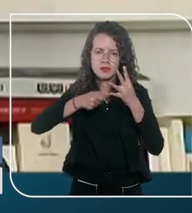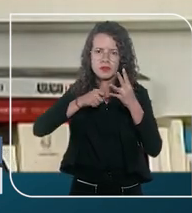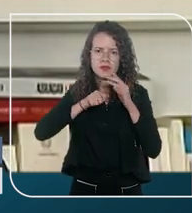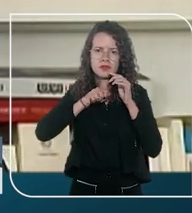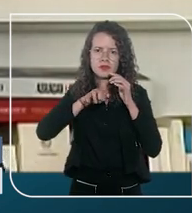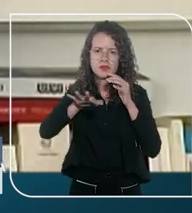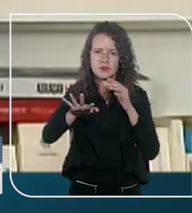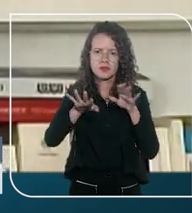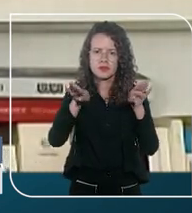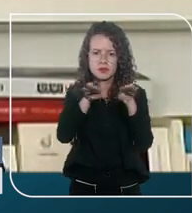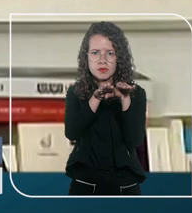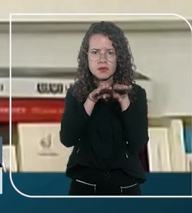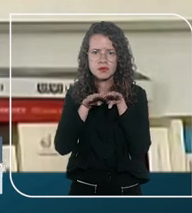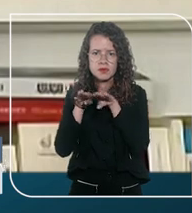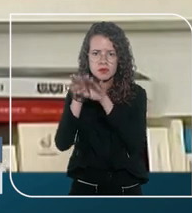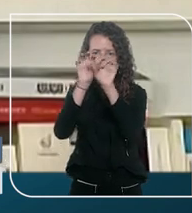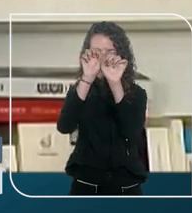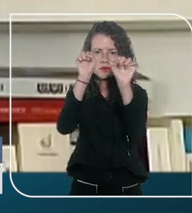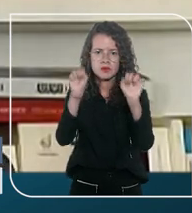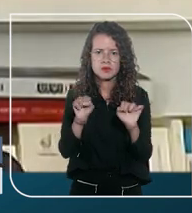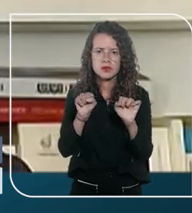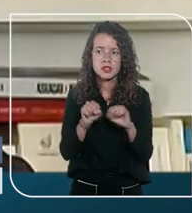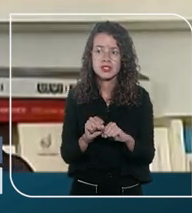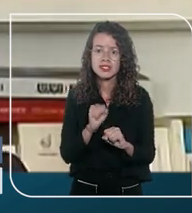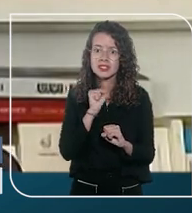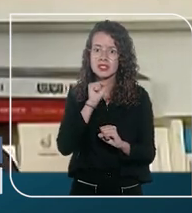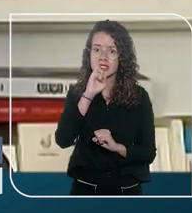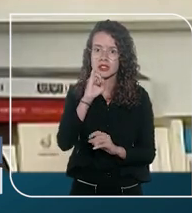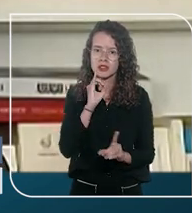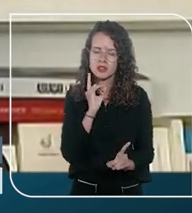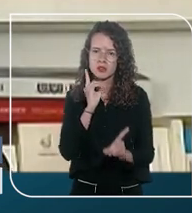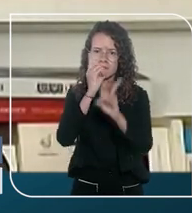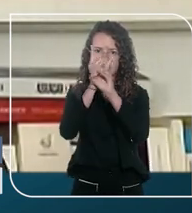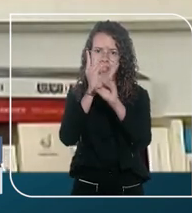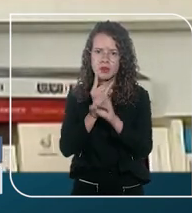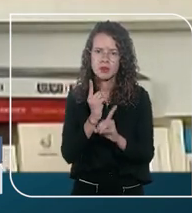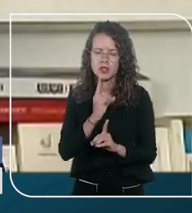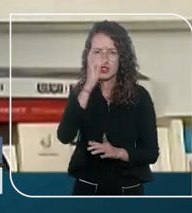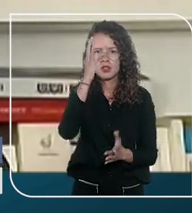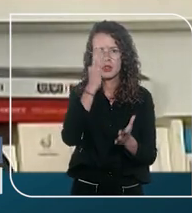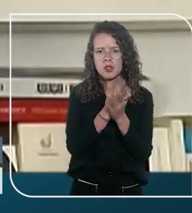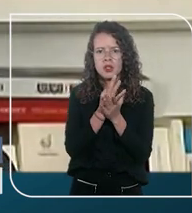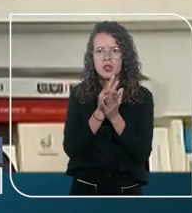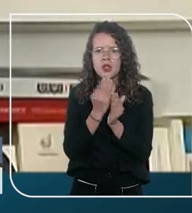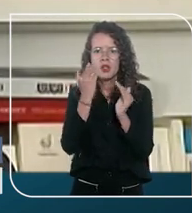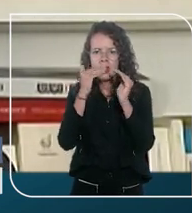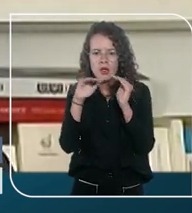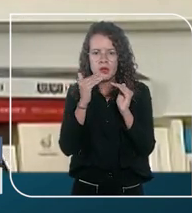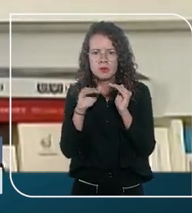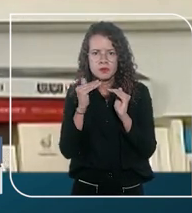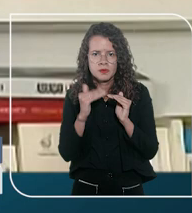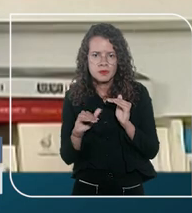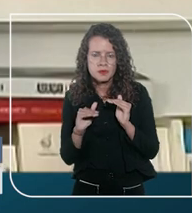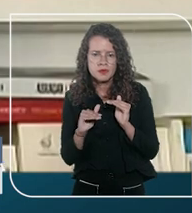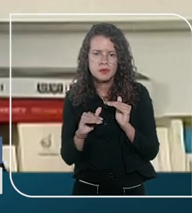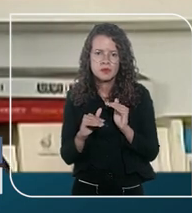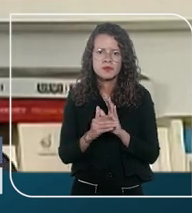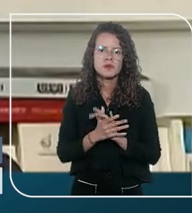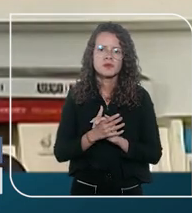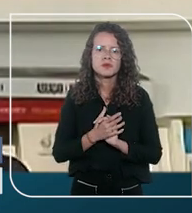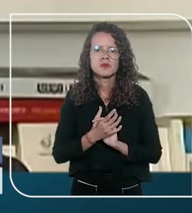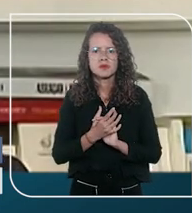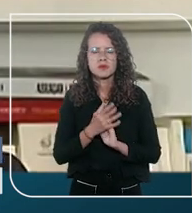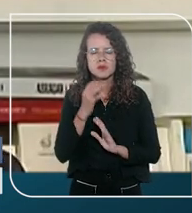jurisprudência do tribunal quando for constatada, né, eventuais teses, né, quando nós estivermos diante de eventuais teses